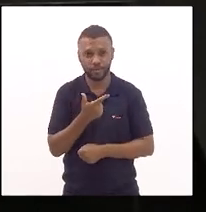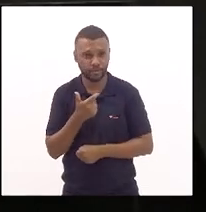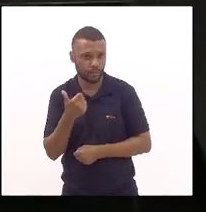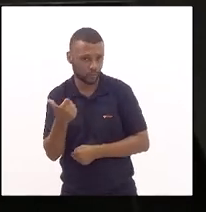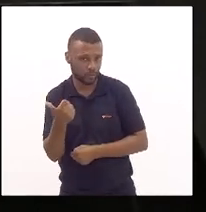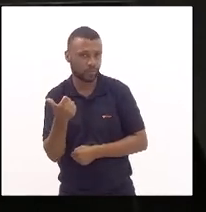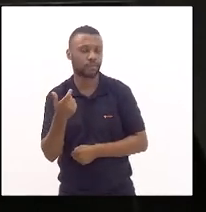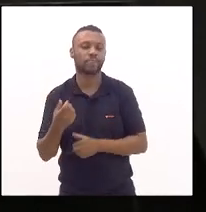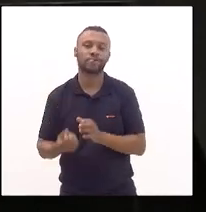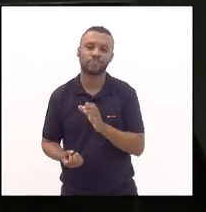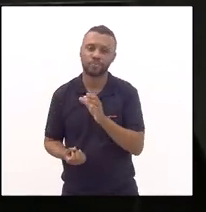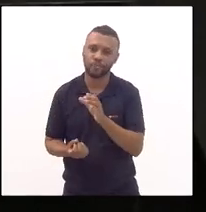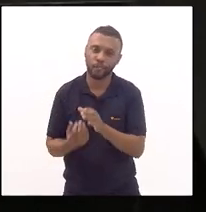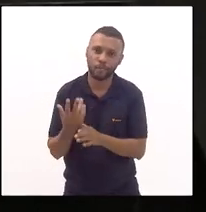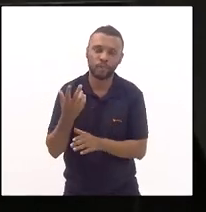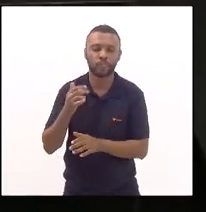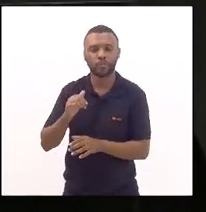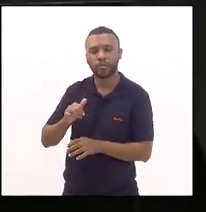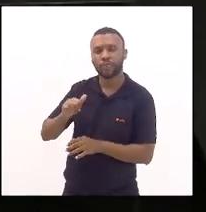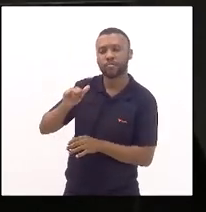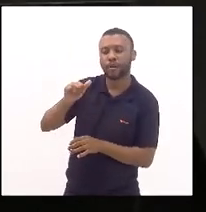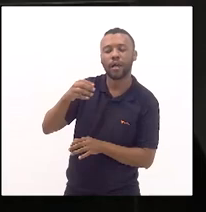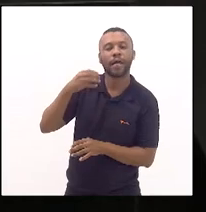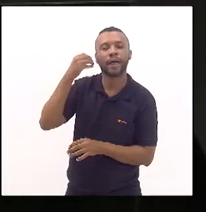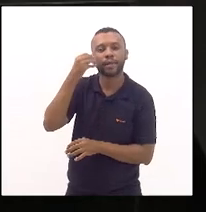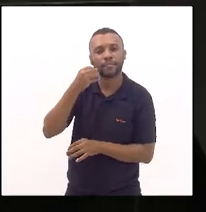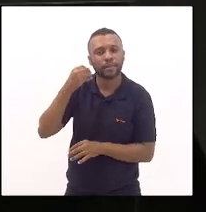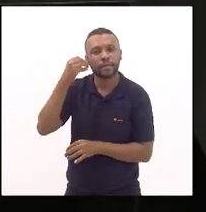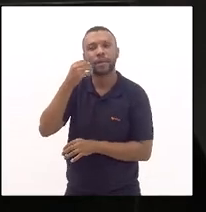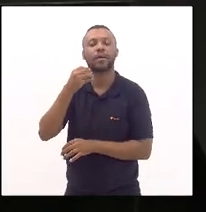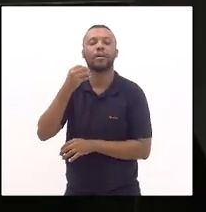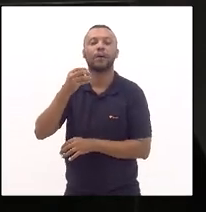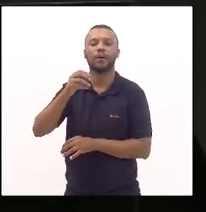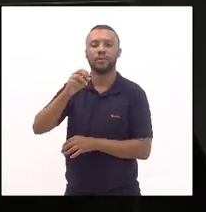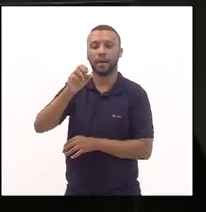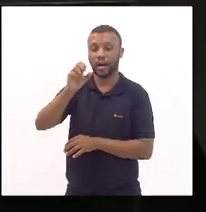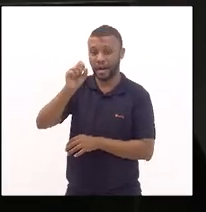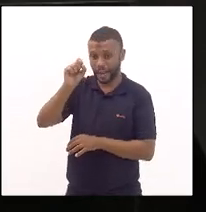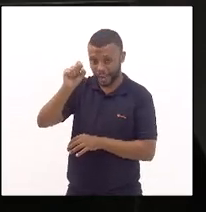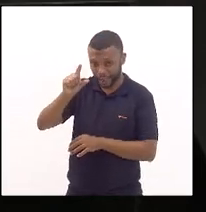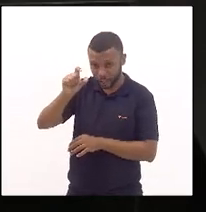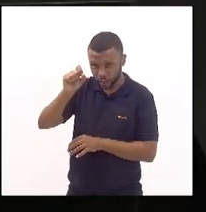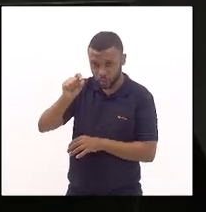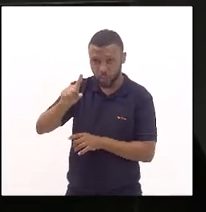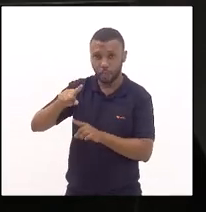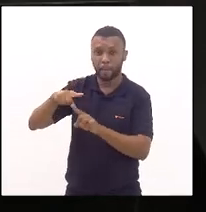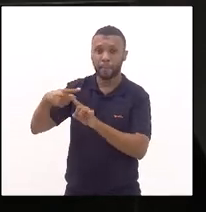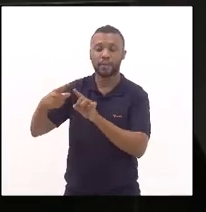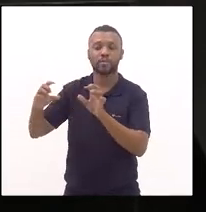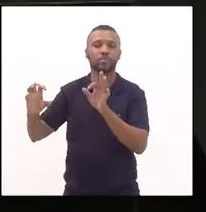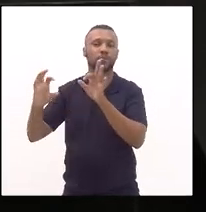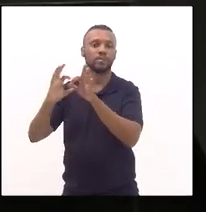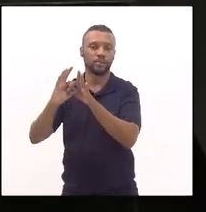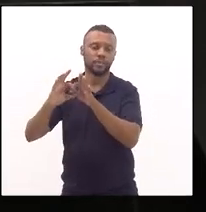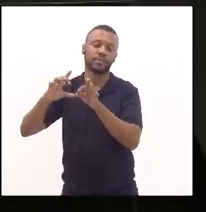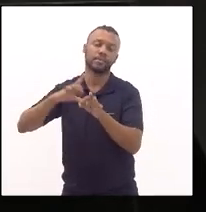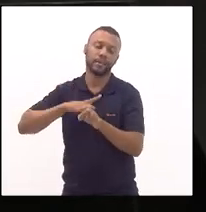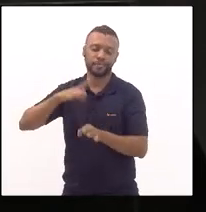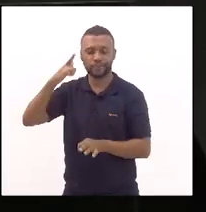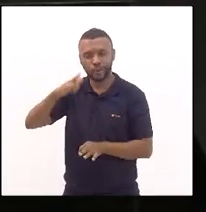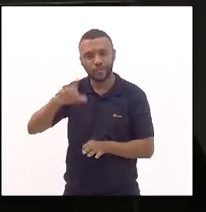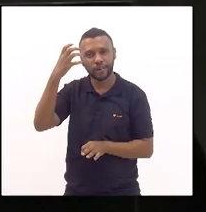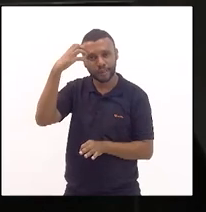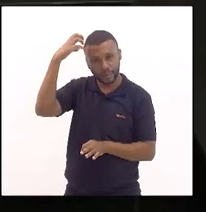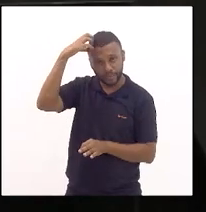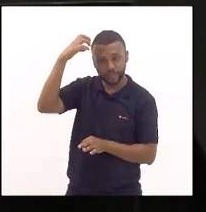foi realizado o voo experimental da Azul Conecta, não é, que contou com a presença, novamente, em Angra dos Reis,